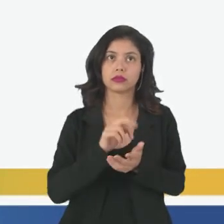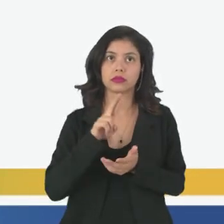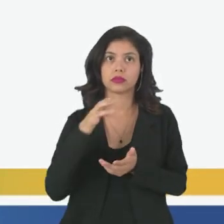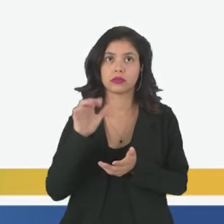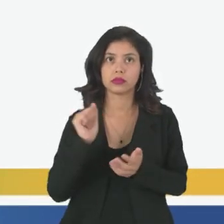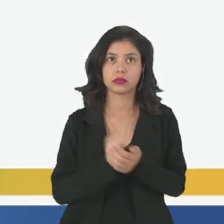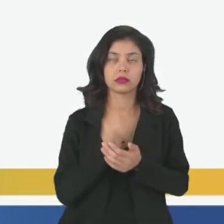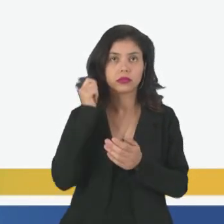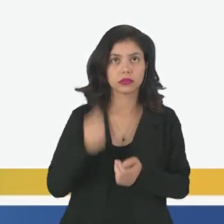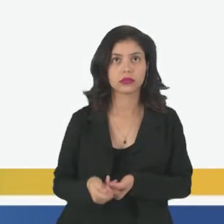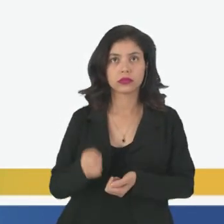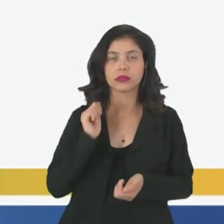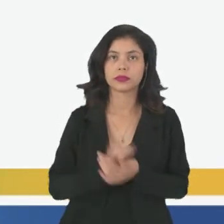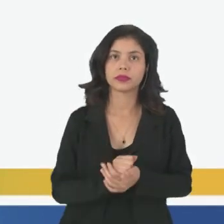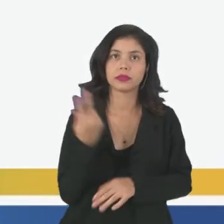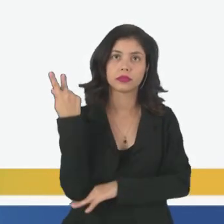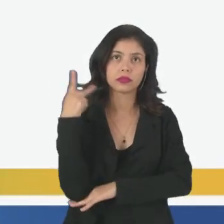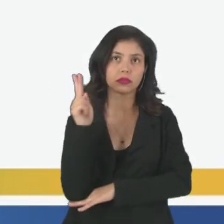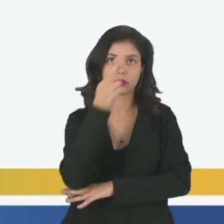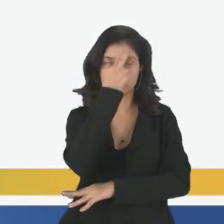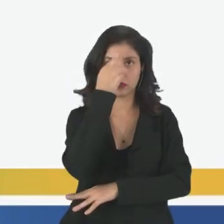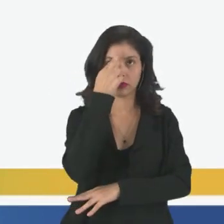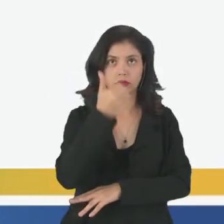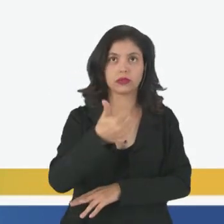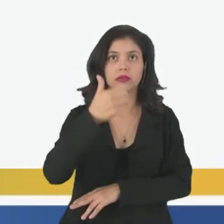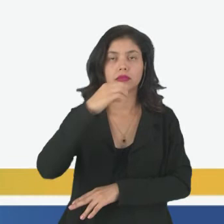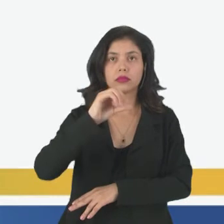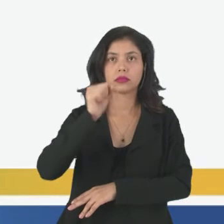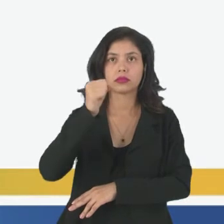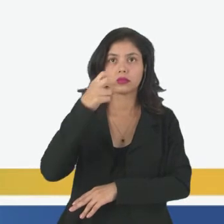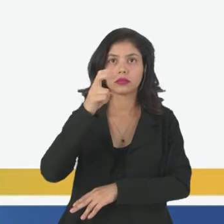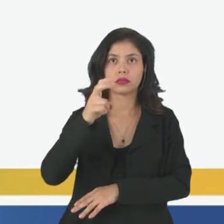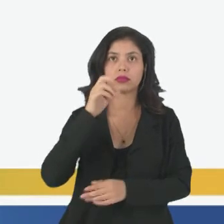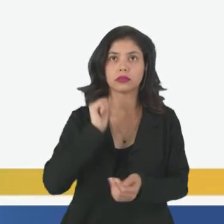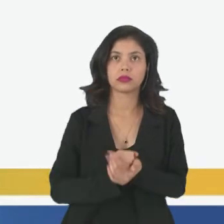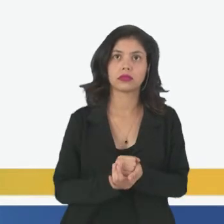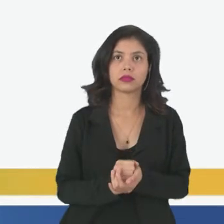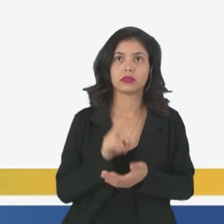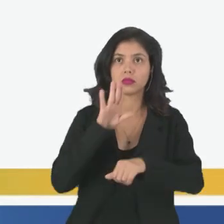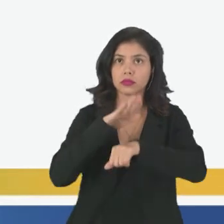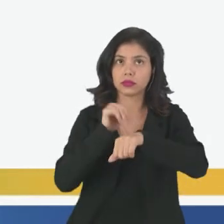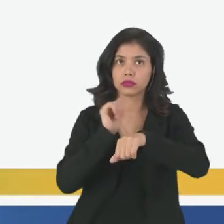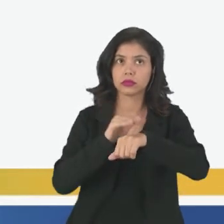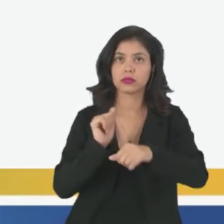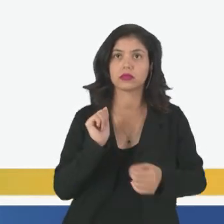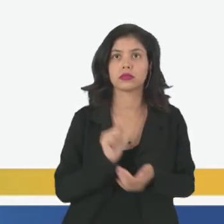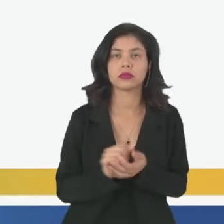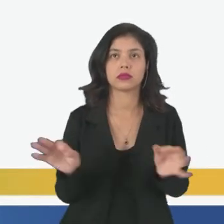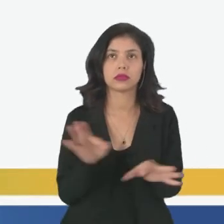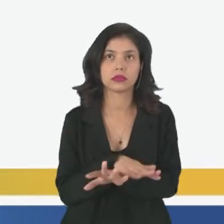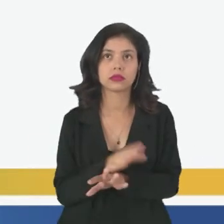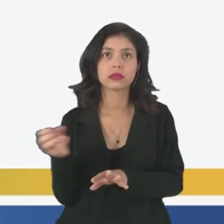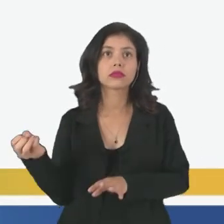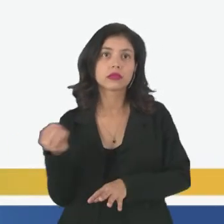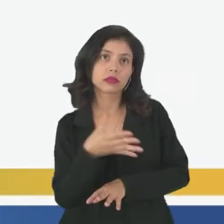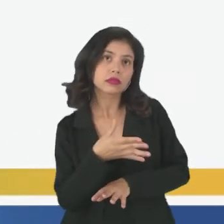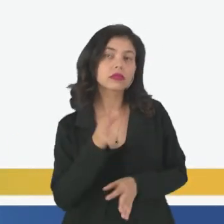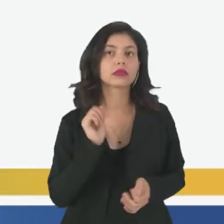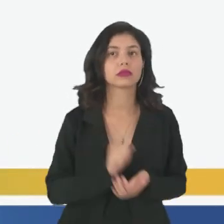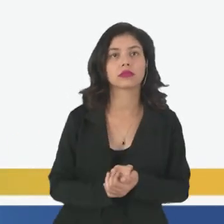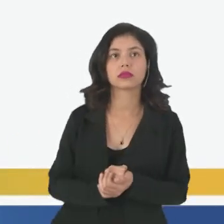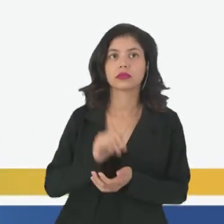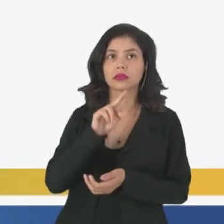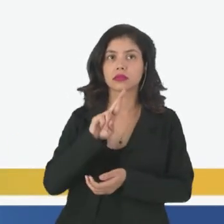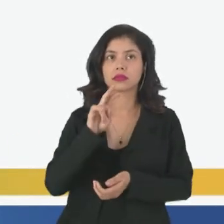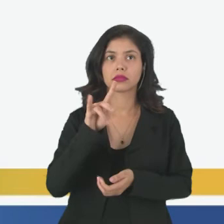de Sustentação do Regime Militar. O período histórico pós-1985, que foi quando acabou a ditadura, foi